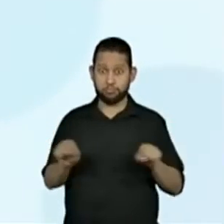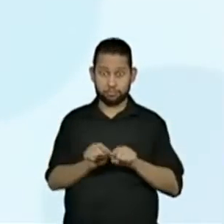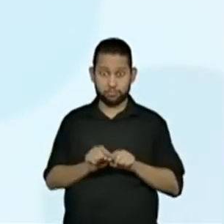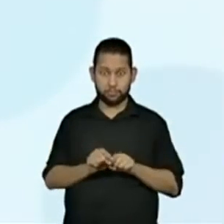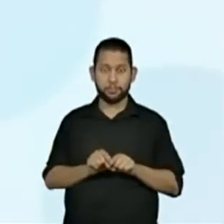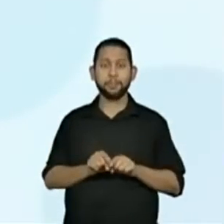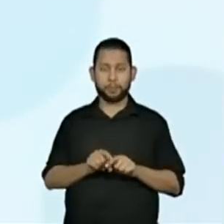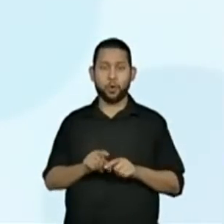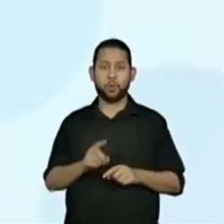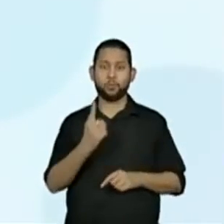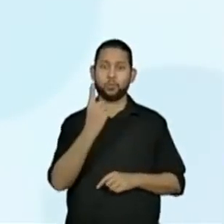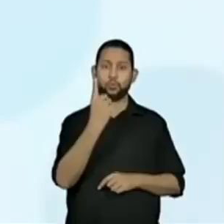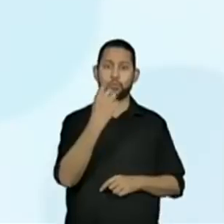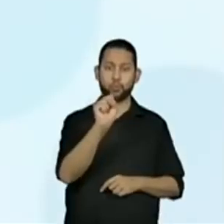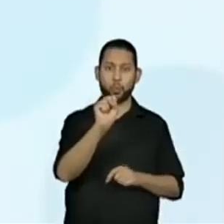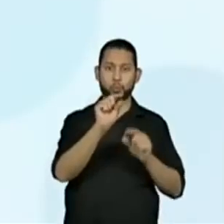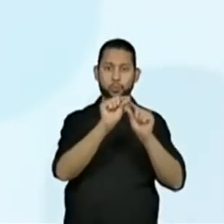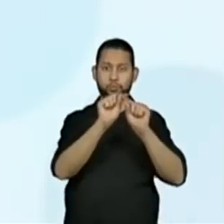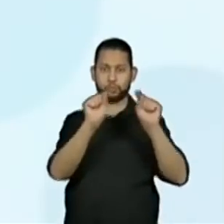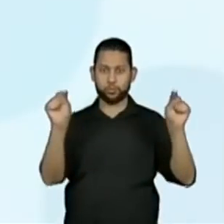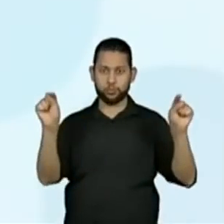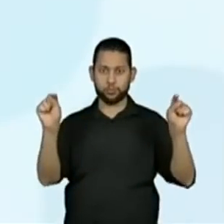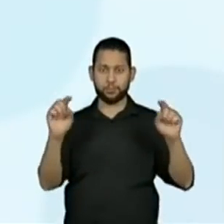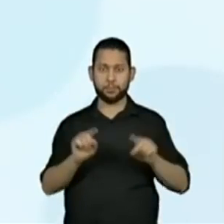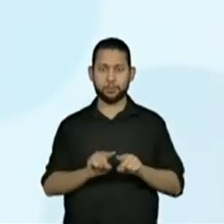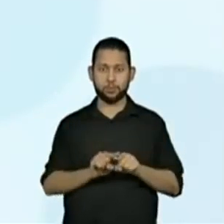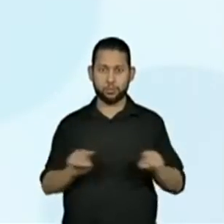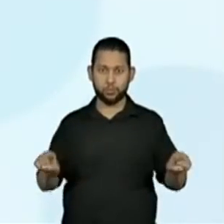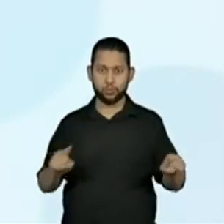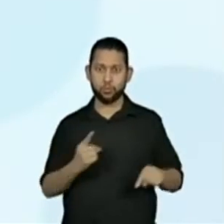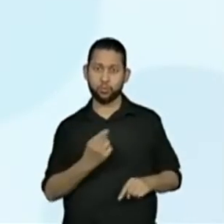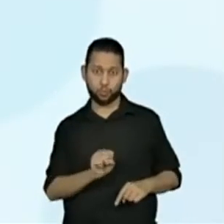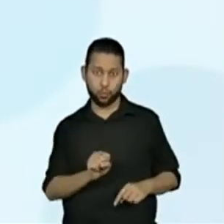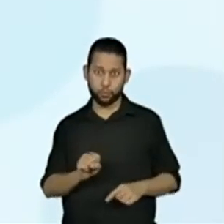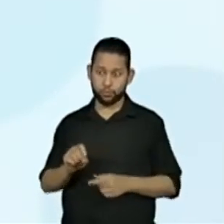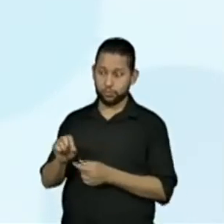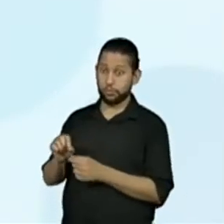tenho 18 de um lado 18 do outro já tenho